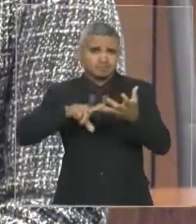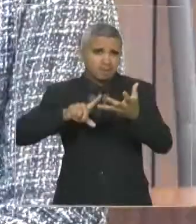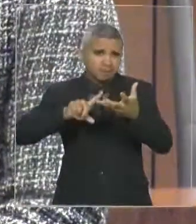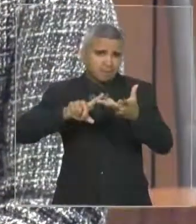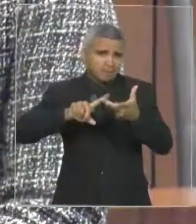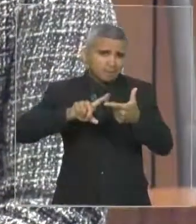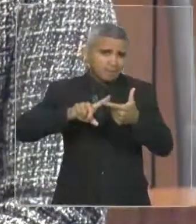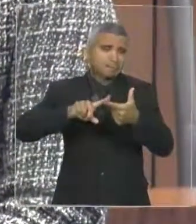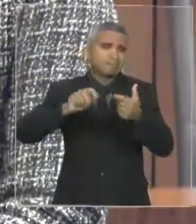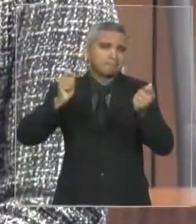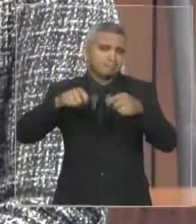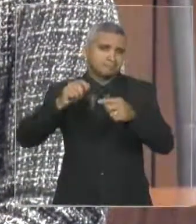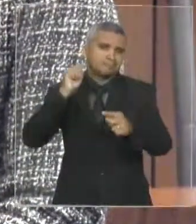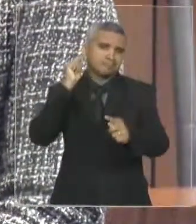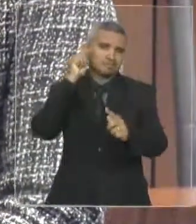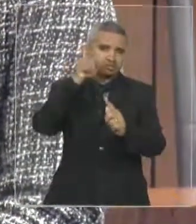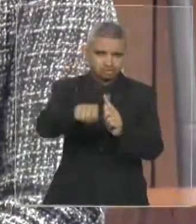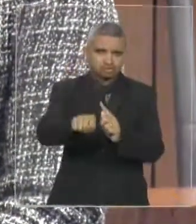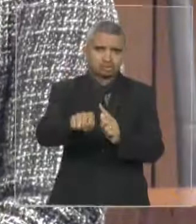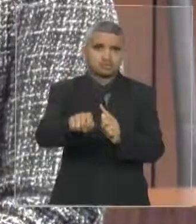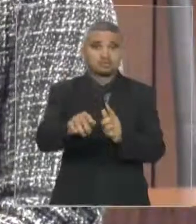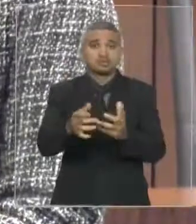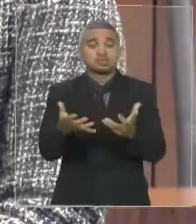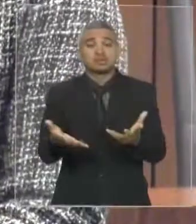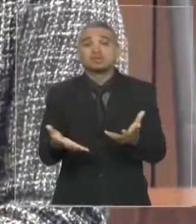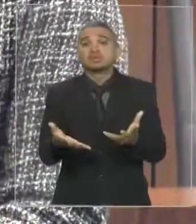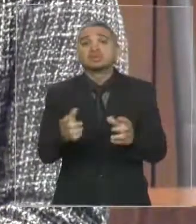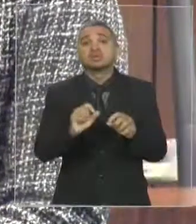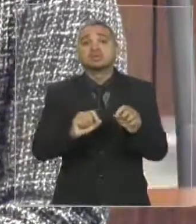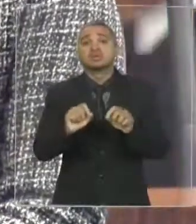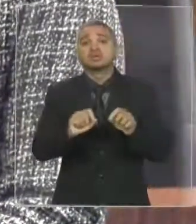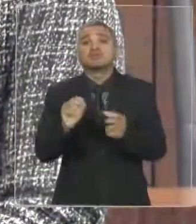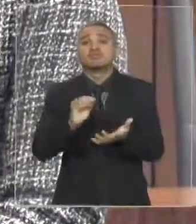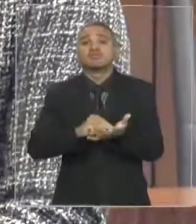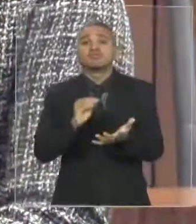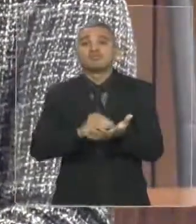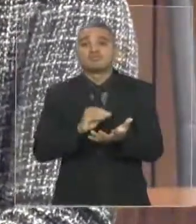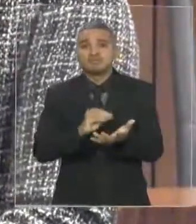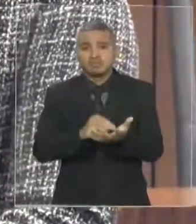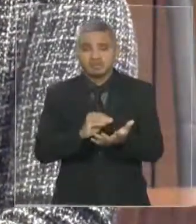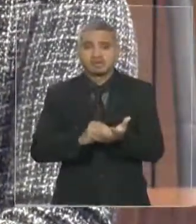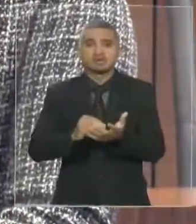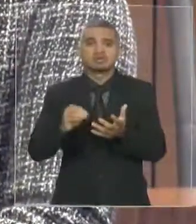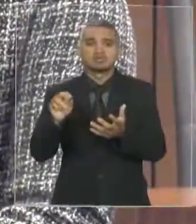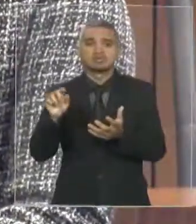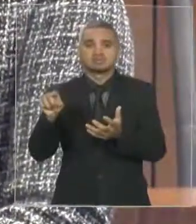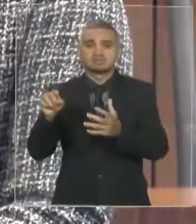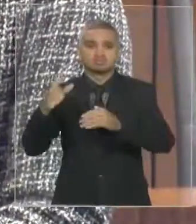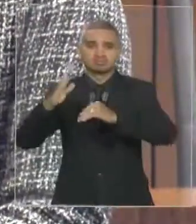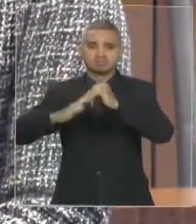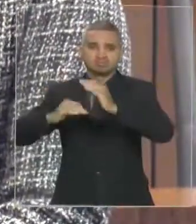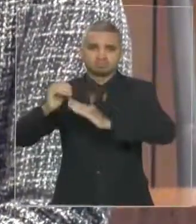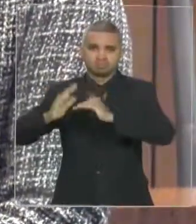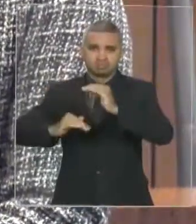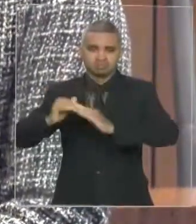serem superados, entre eles a ausência de autonomia aos profissionais de nutrição,